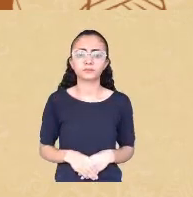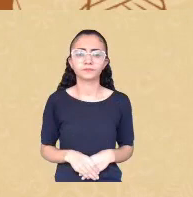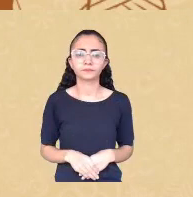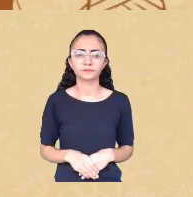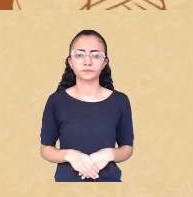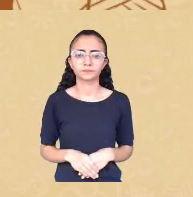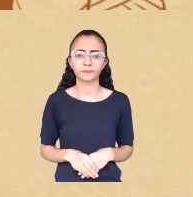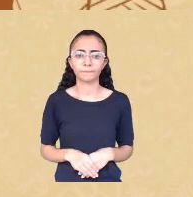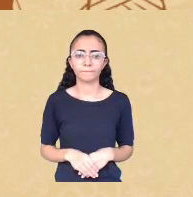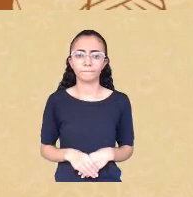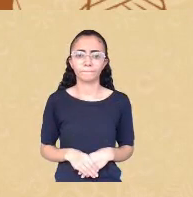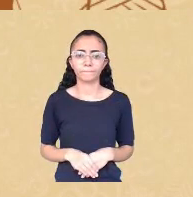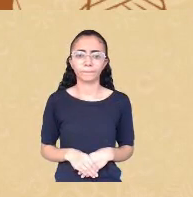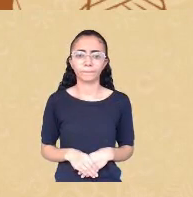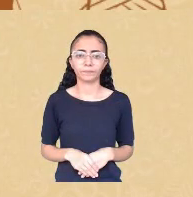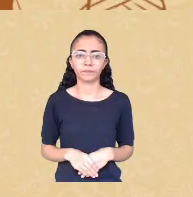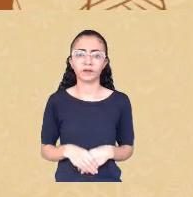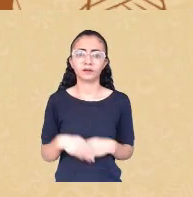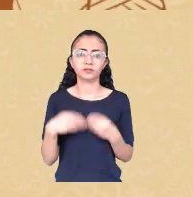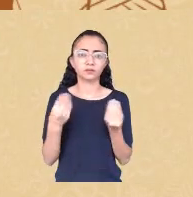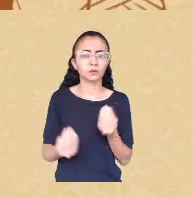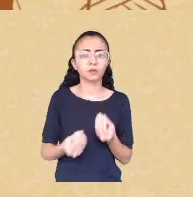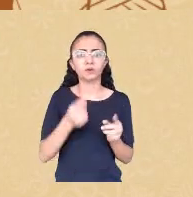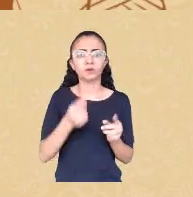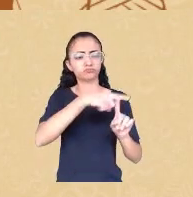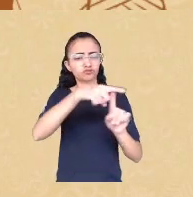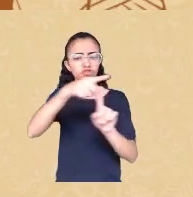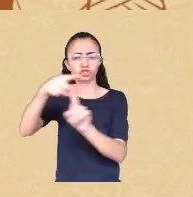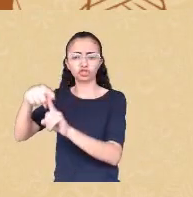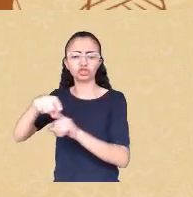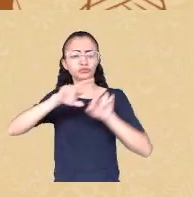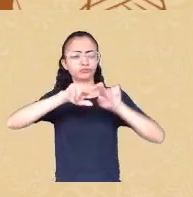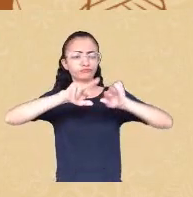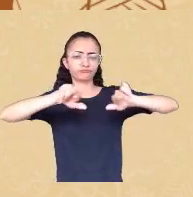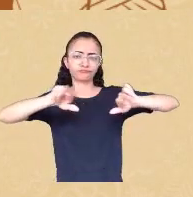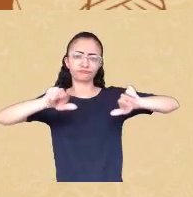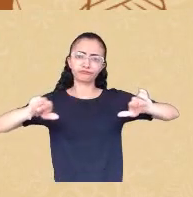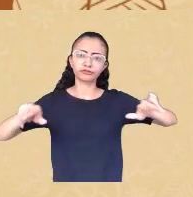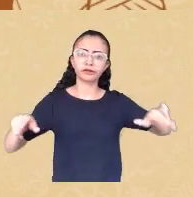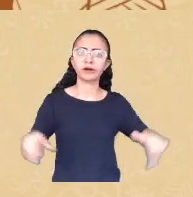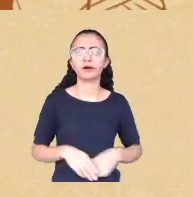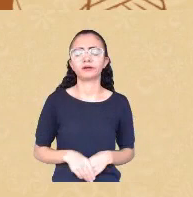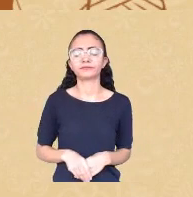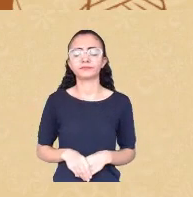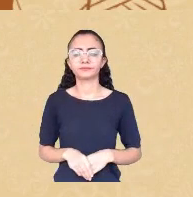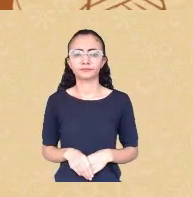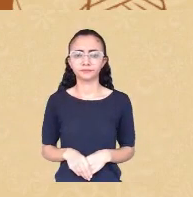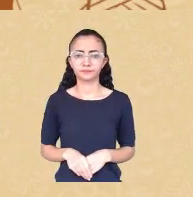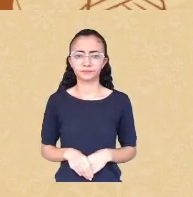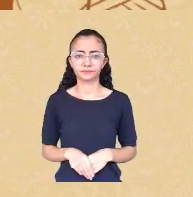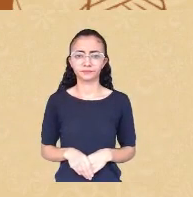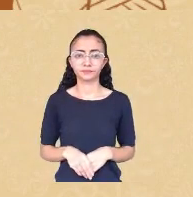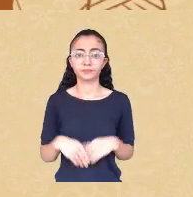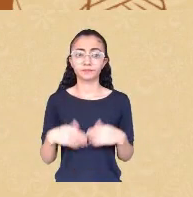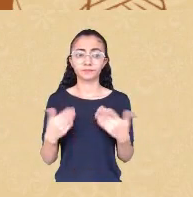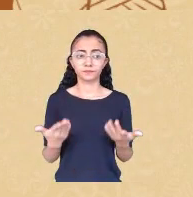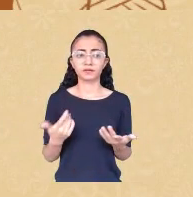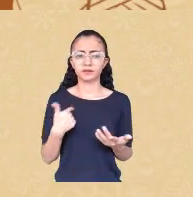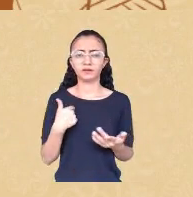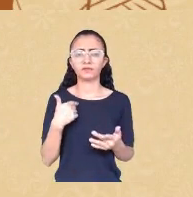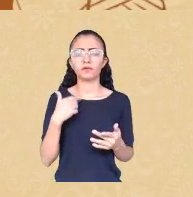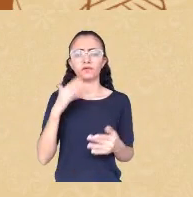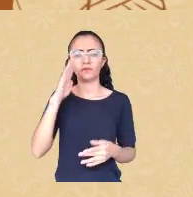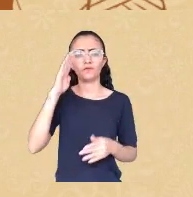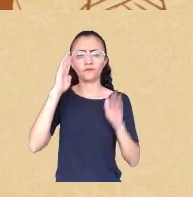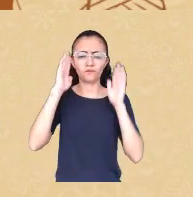dominam, né? De diversidade, os paradoxos da diversidade, dimensões de diversidade, e entra logo na barra pesada dos nossos